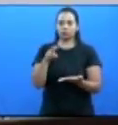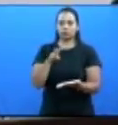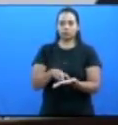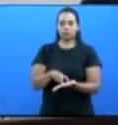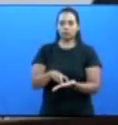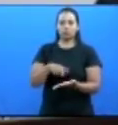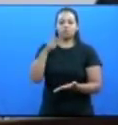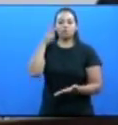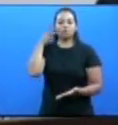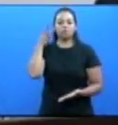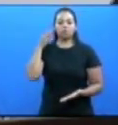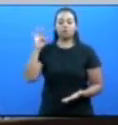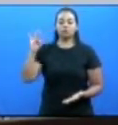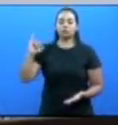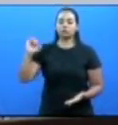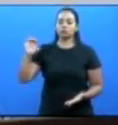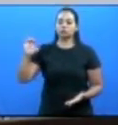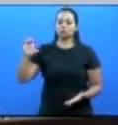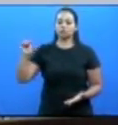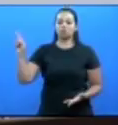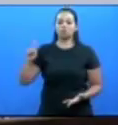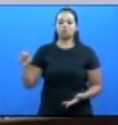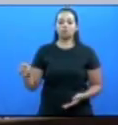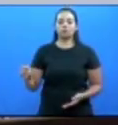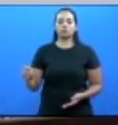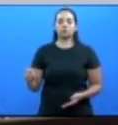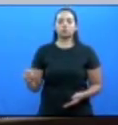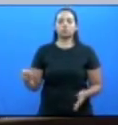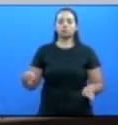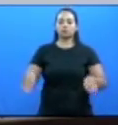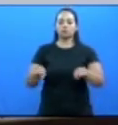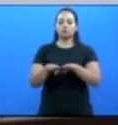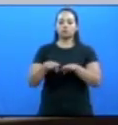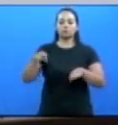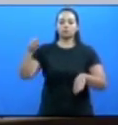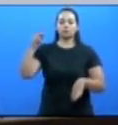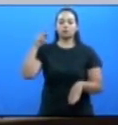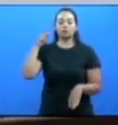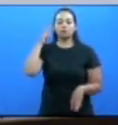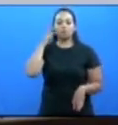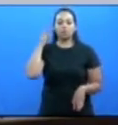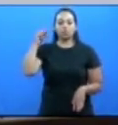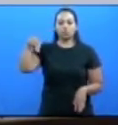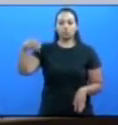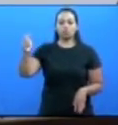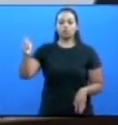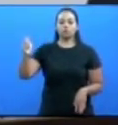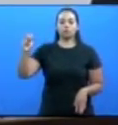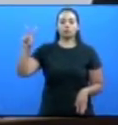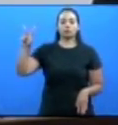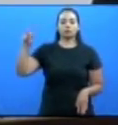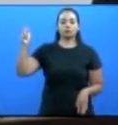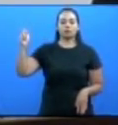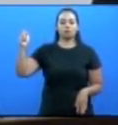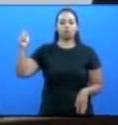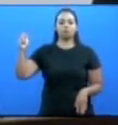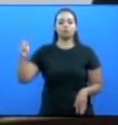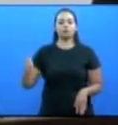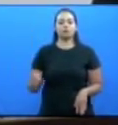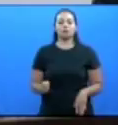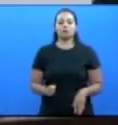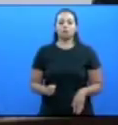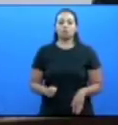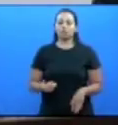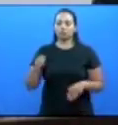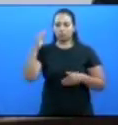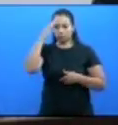vereador Dr. Nava, vereador Rivael Papinha, que, durante a manhã de hoje, me ajudaram a acolher o presidente da Câmara Municipal de